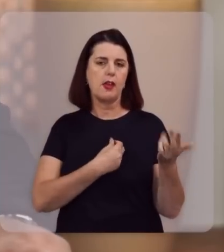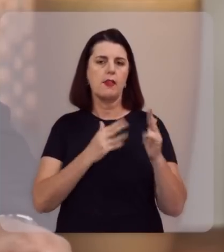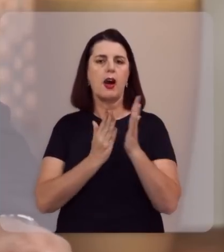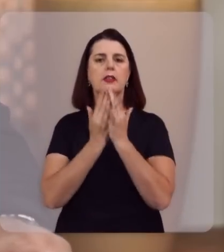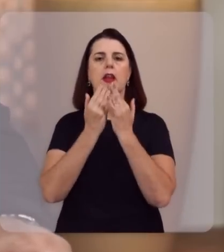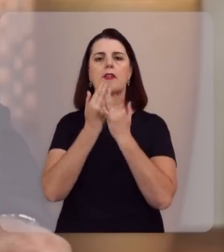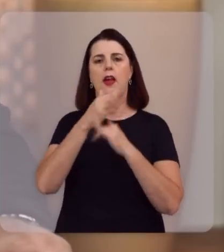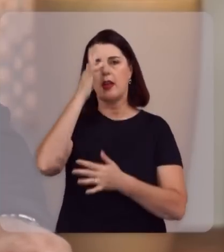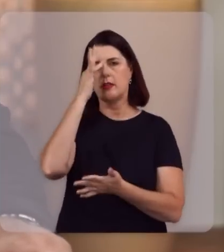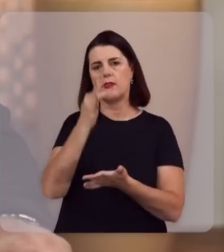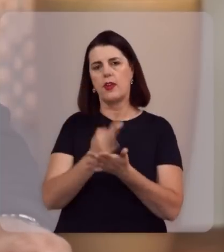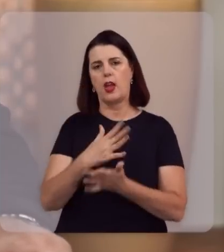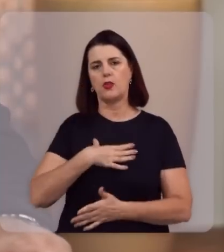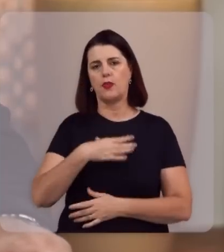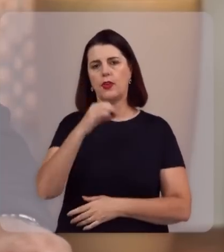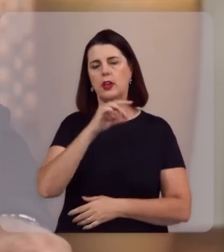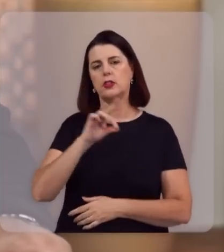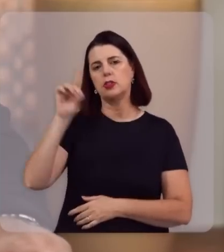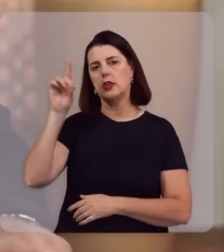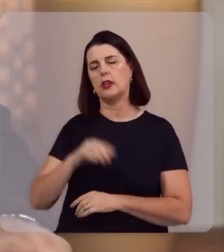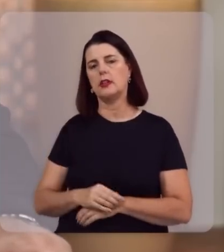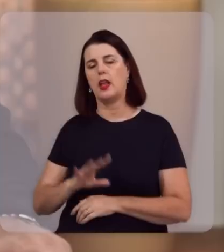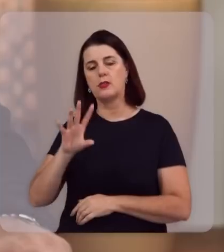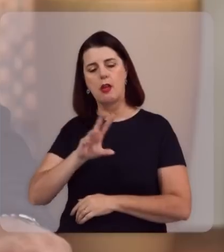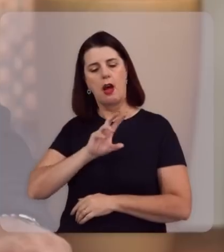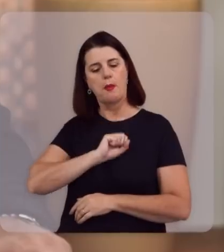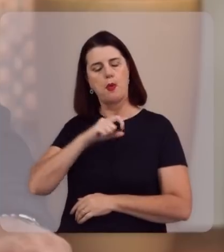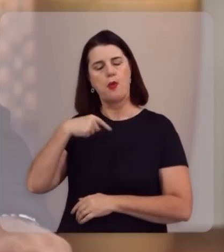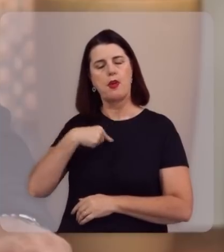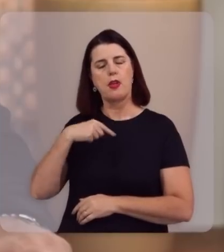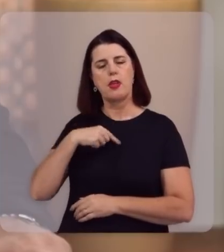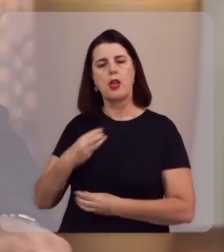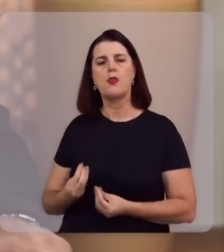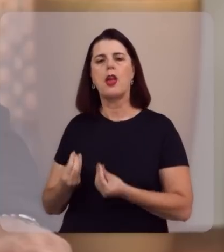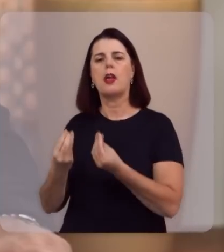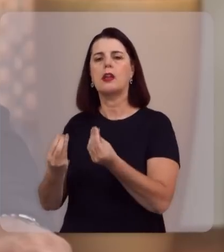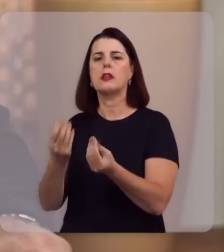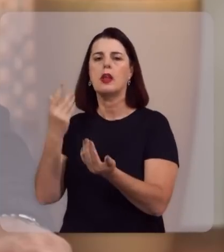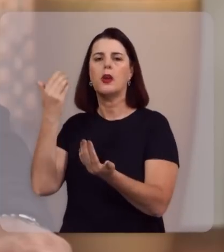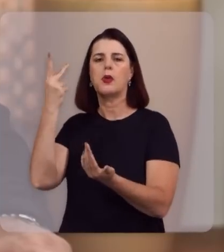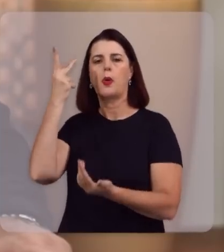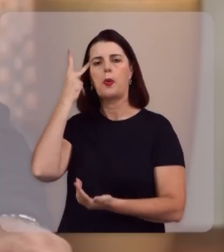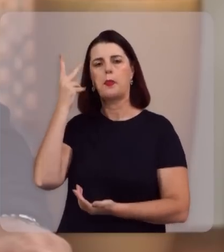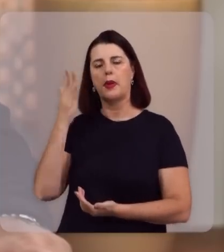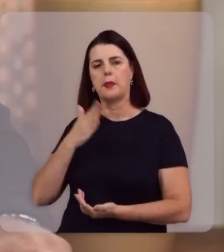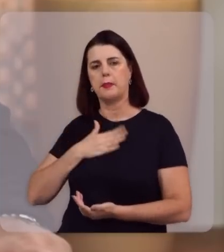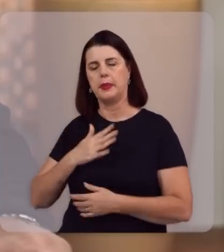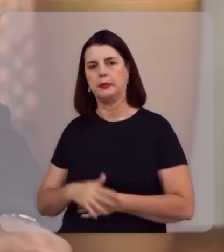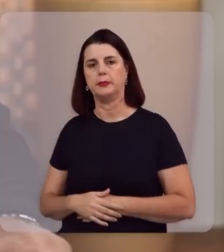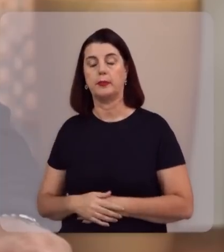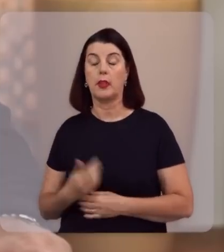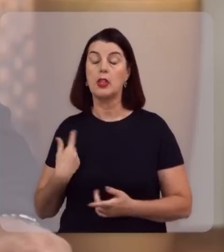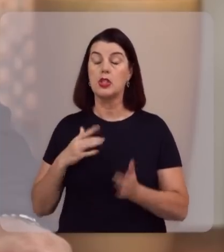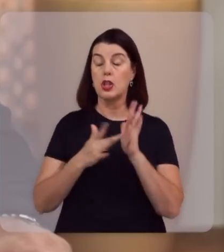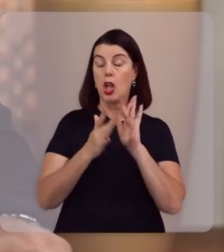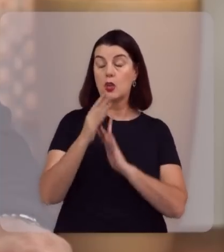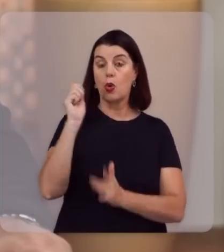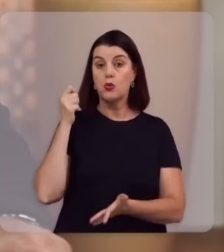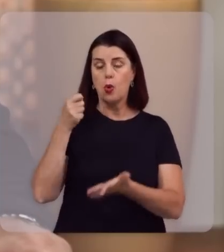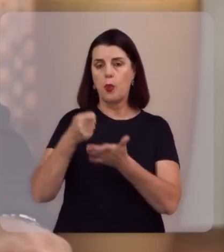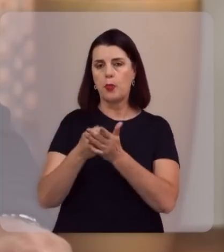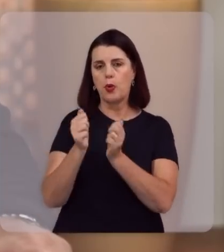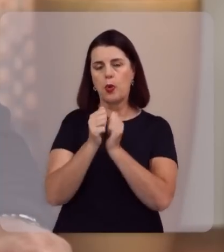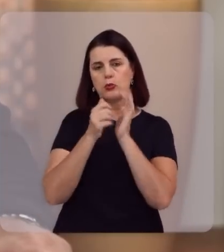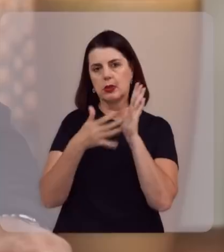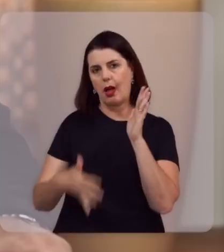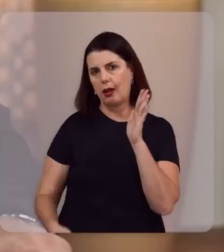pela fé no Filho de Deus que me amou e se entregou por mim. Ou seja, Cristo me comprou com